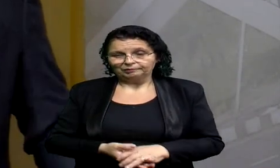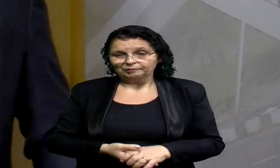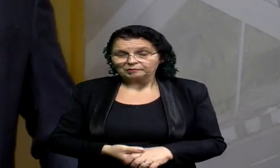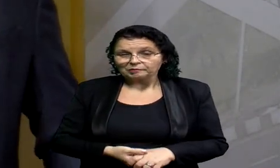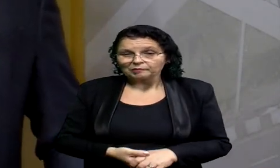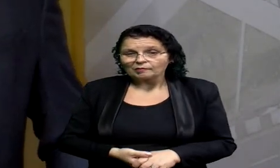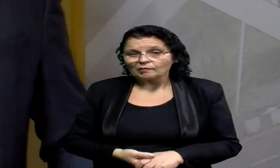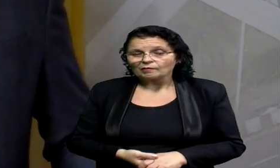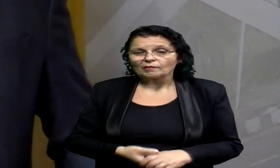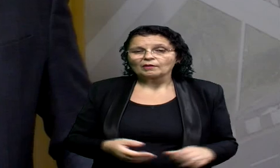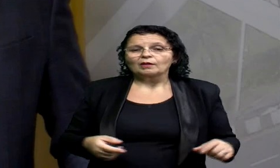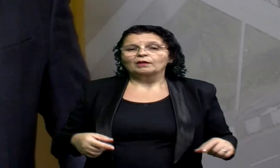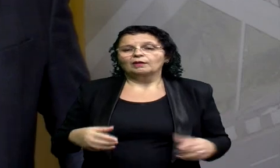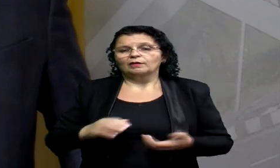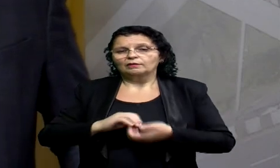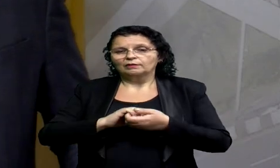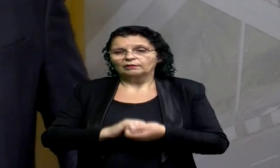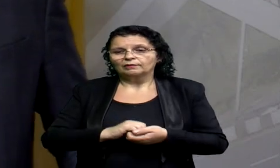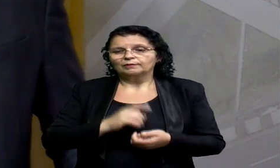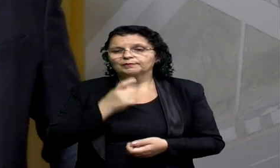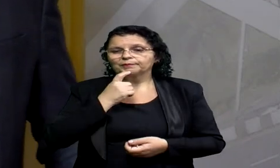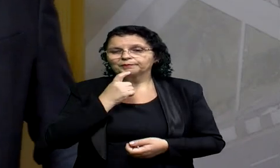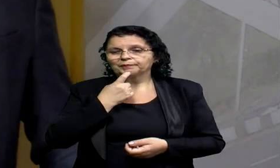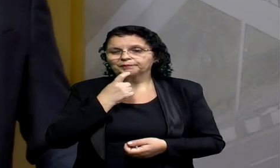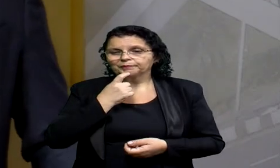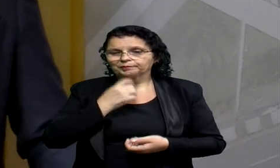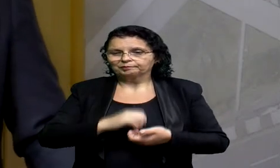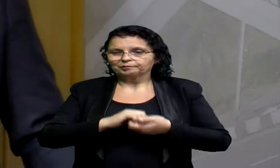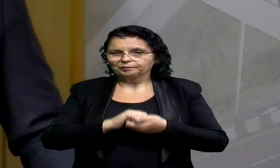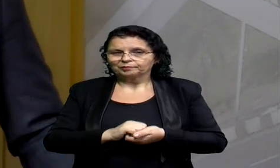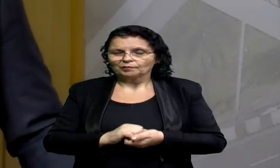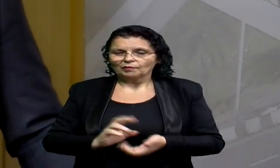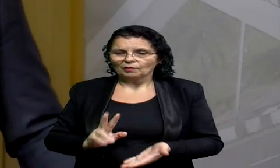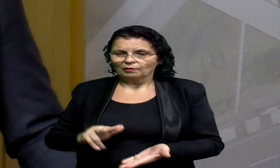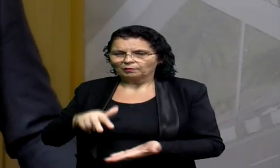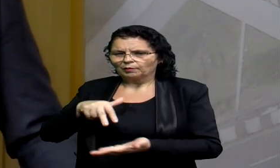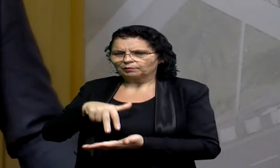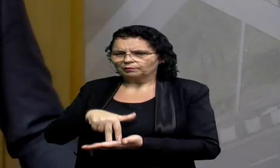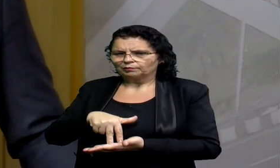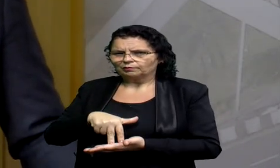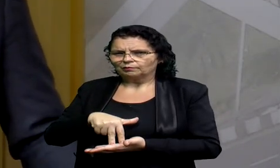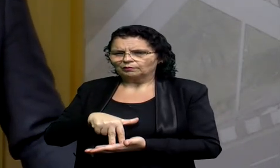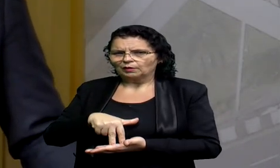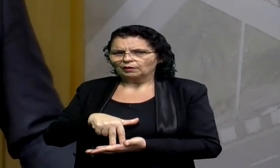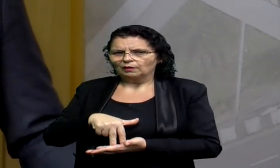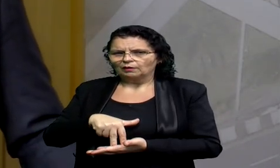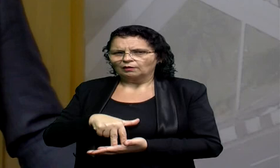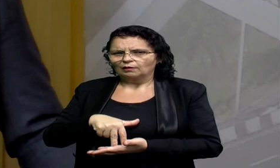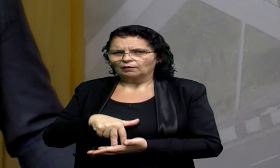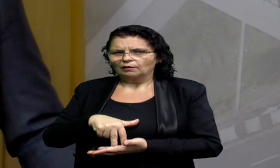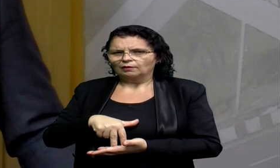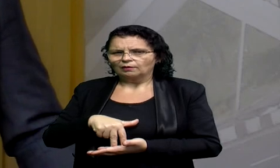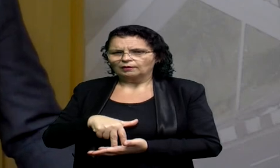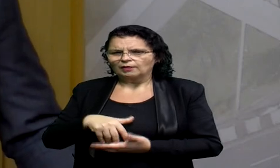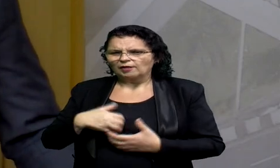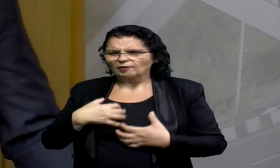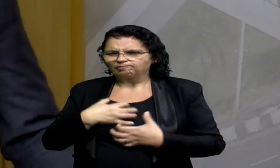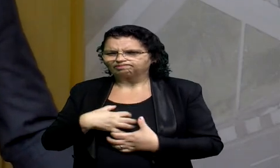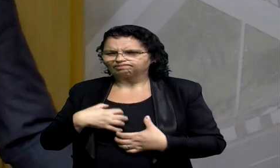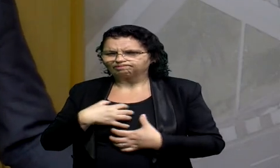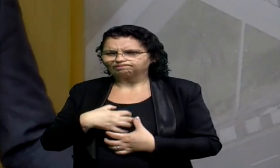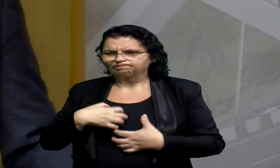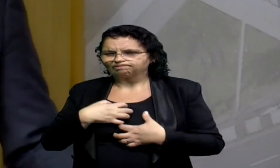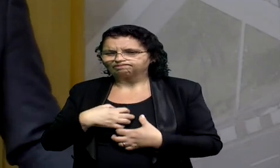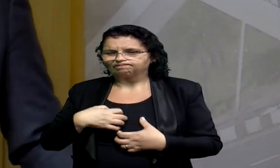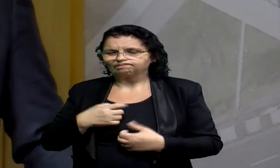saudar o vereador eh Batista que veio nesse microfone Acho que até pela questão de estar um pouco chateado e